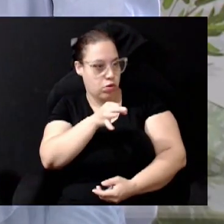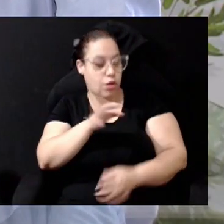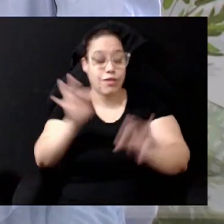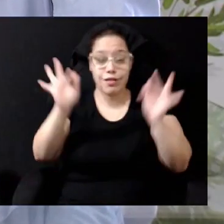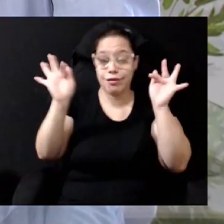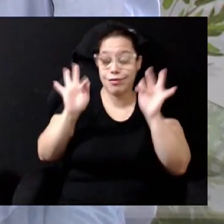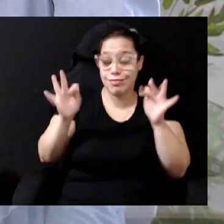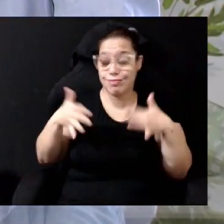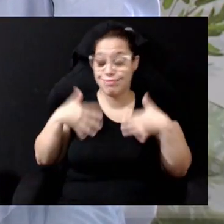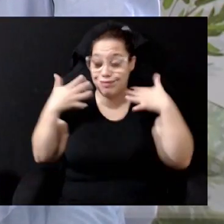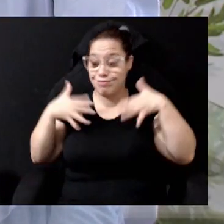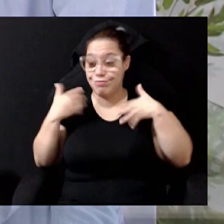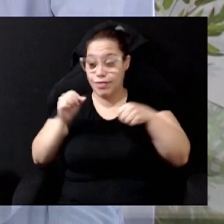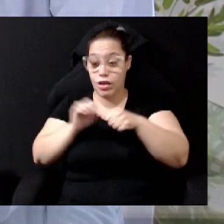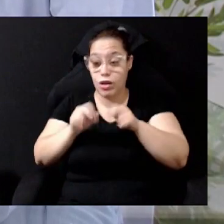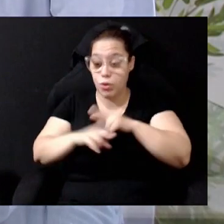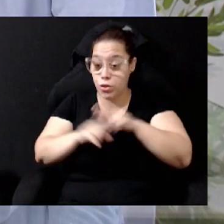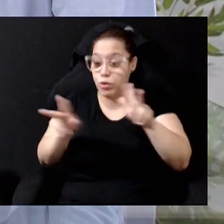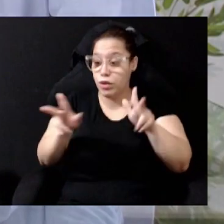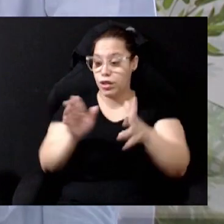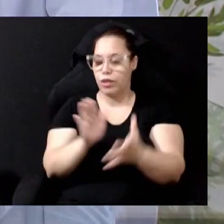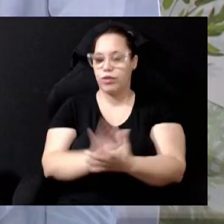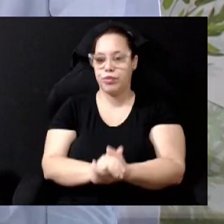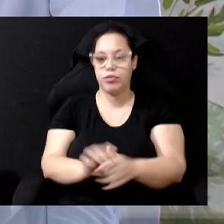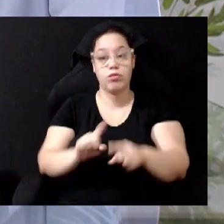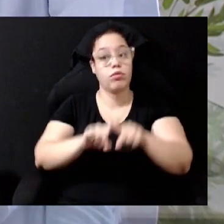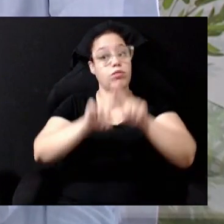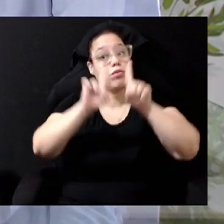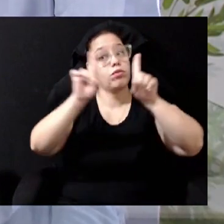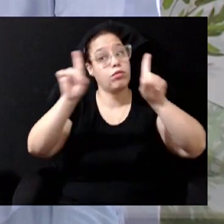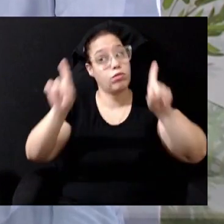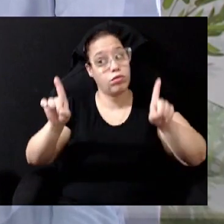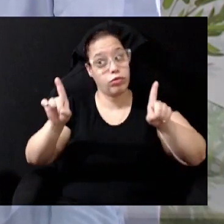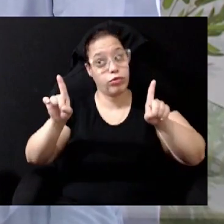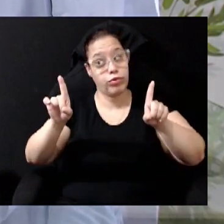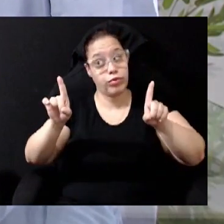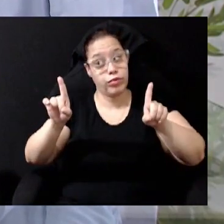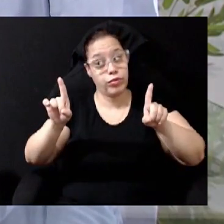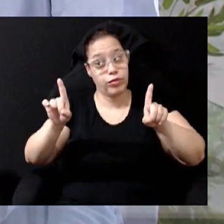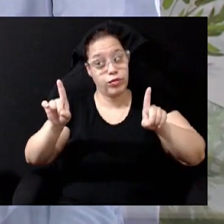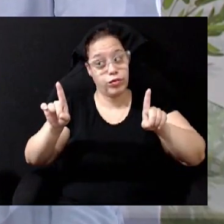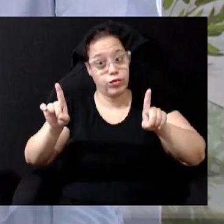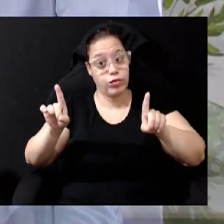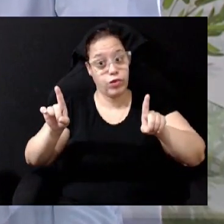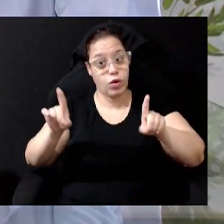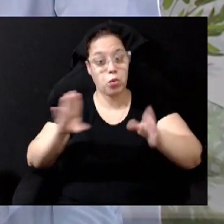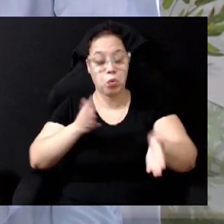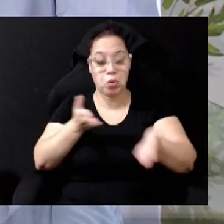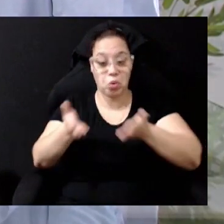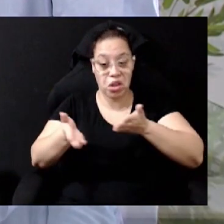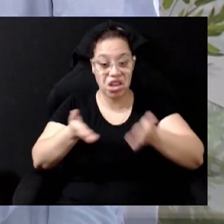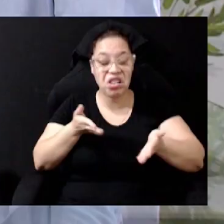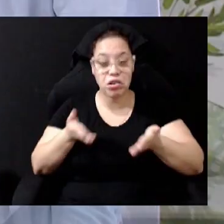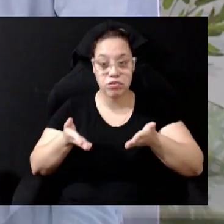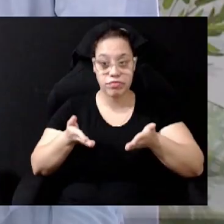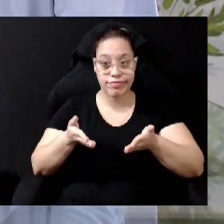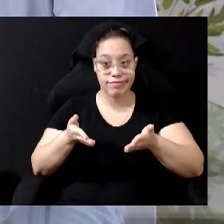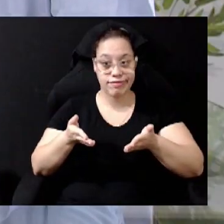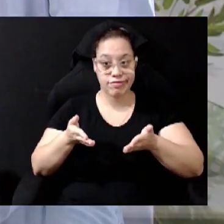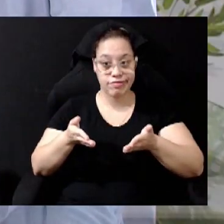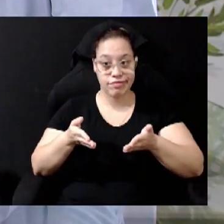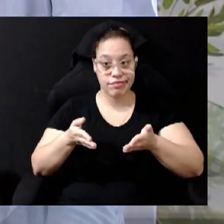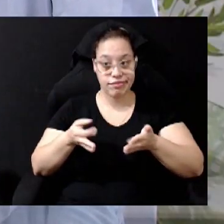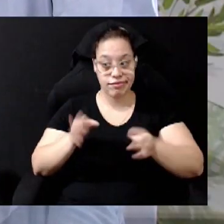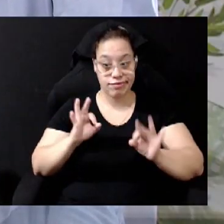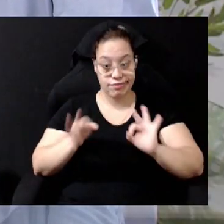fazer coisas diferentes. Mas tem que ser feito de uma forma ponderada e com juízo. É uma questão